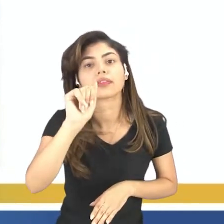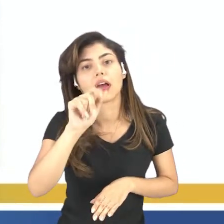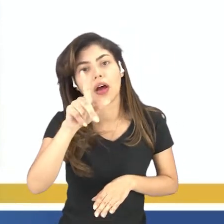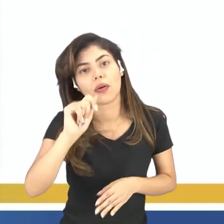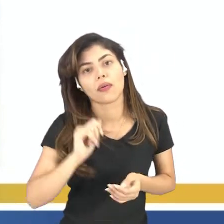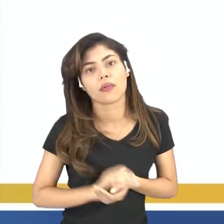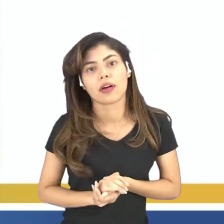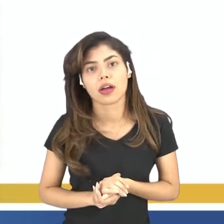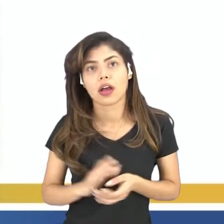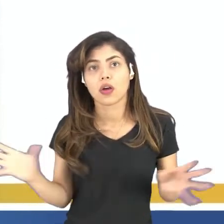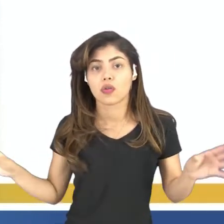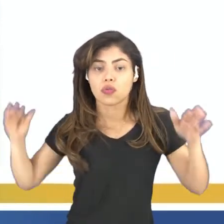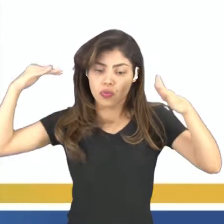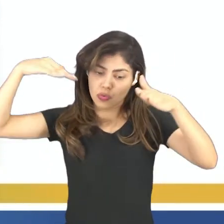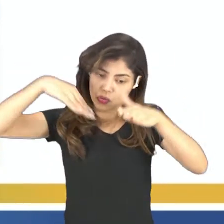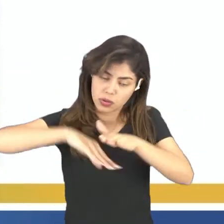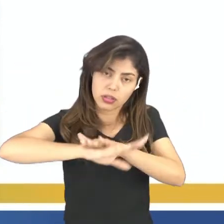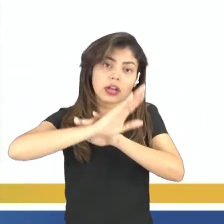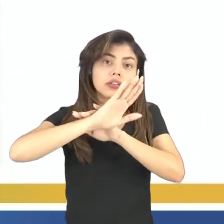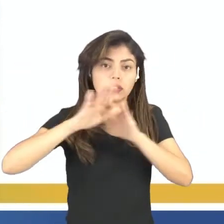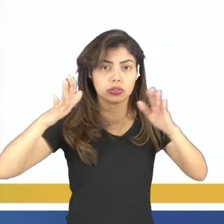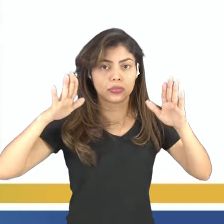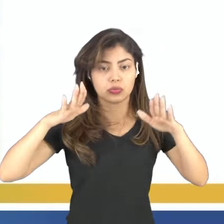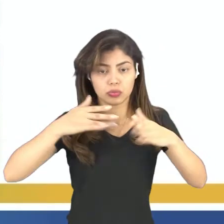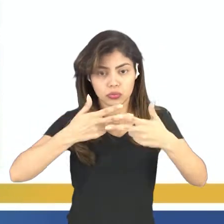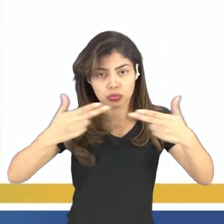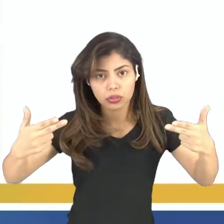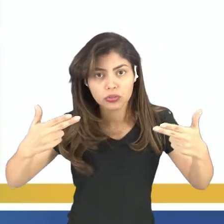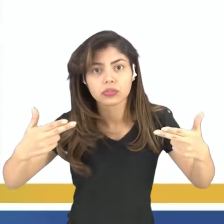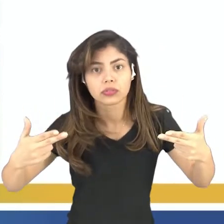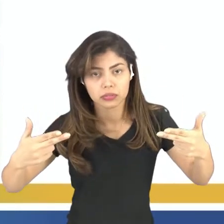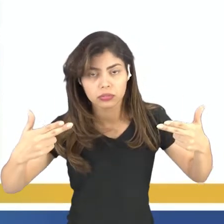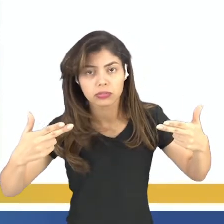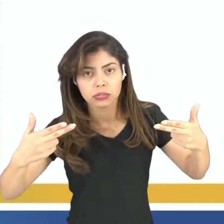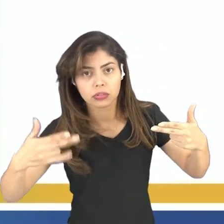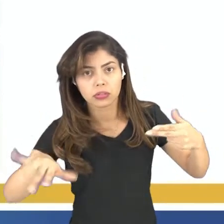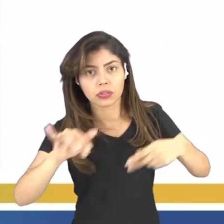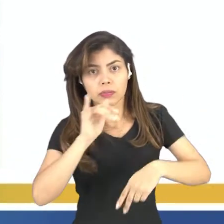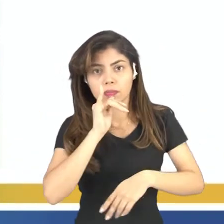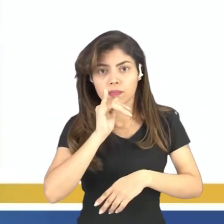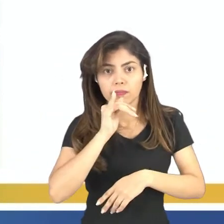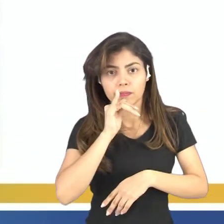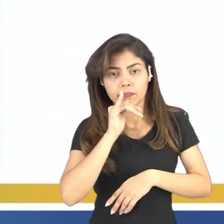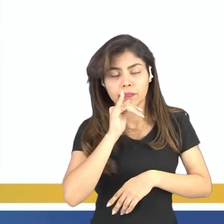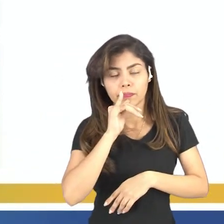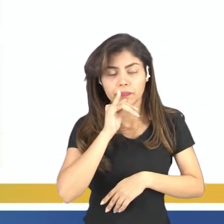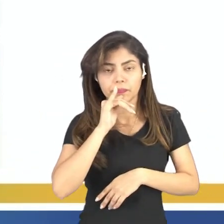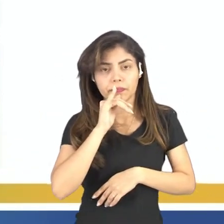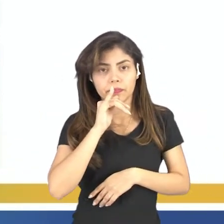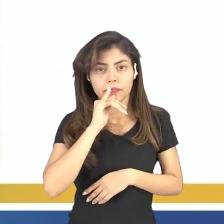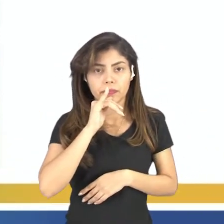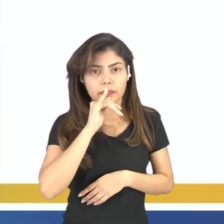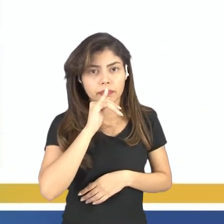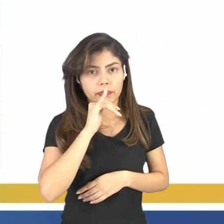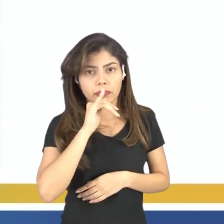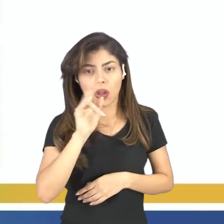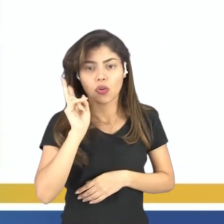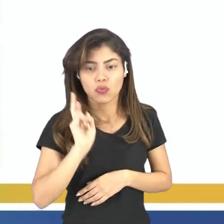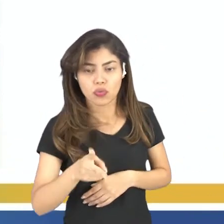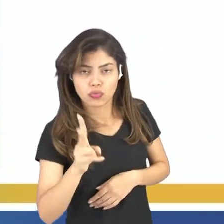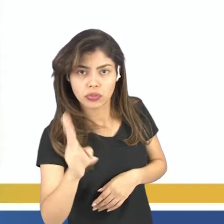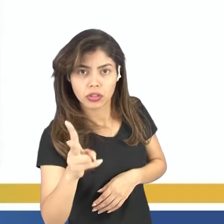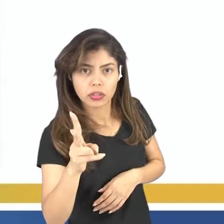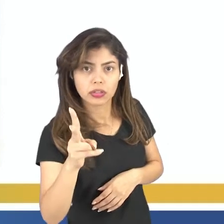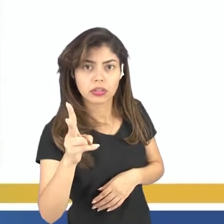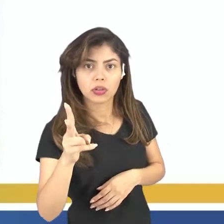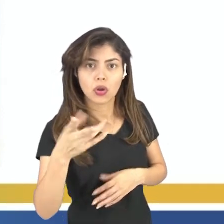energia potencial elástica e energia potencial elétrica. Então, a energia potencial, ela é uma